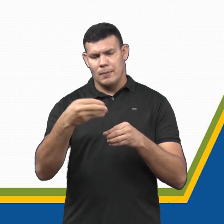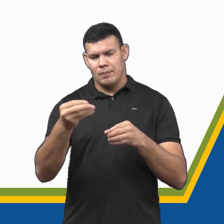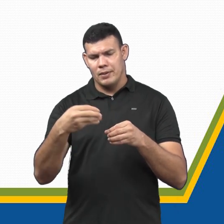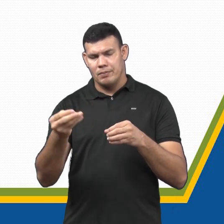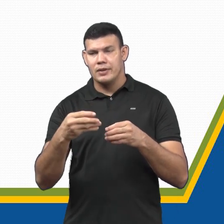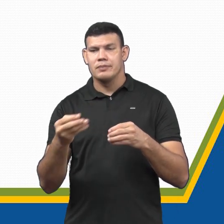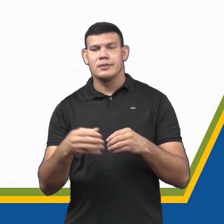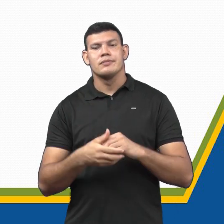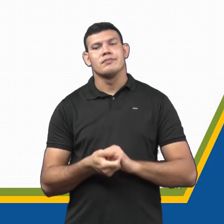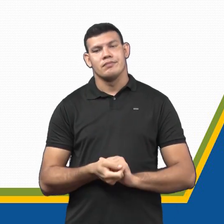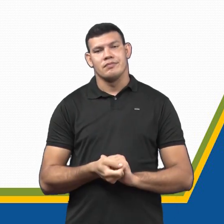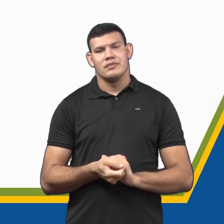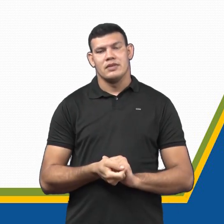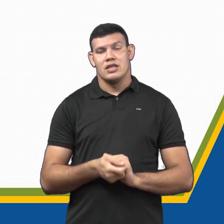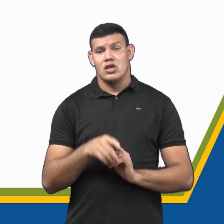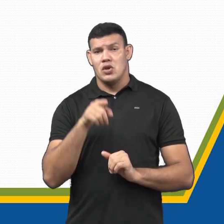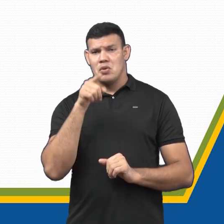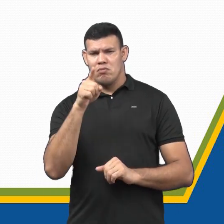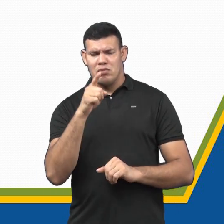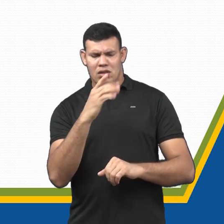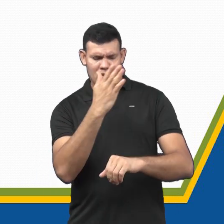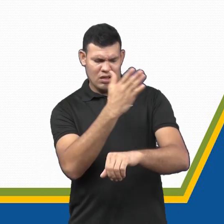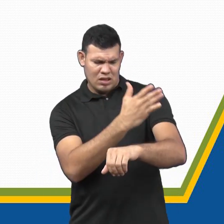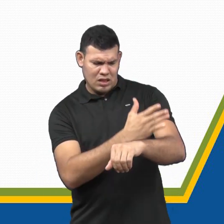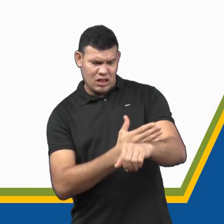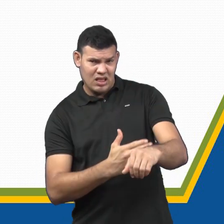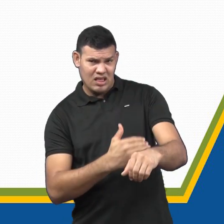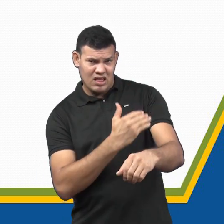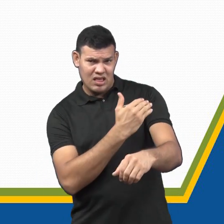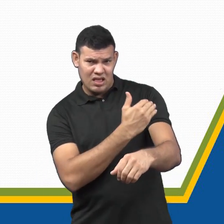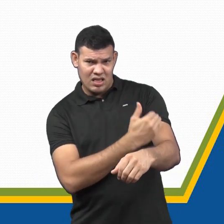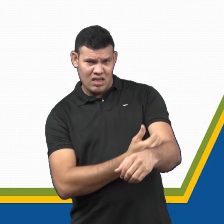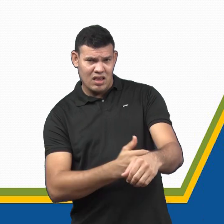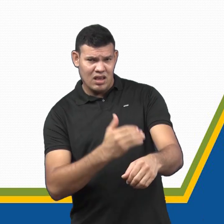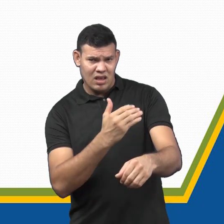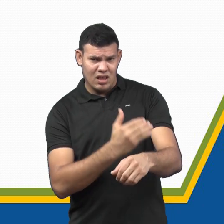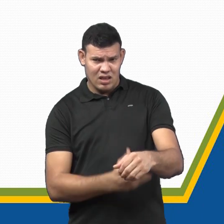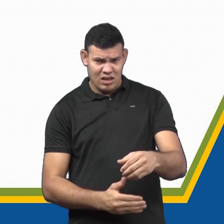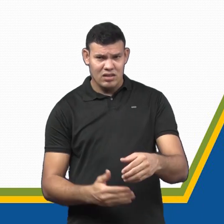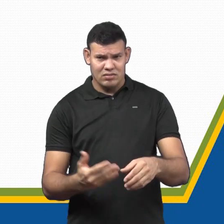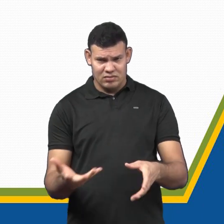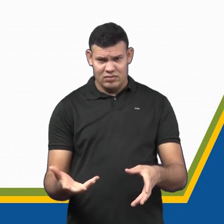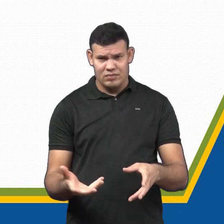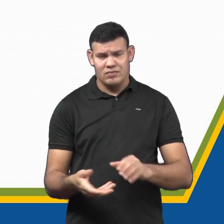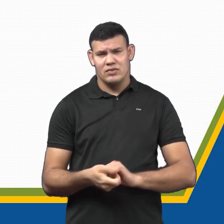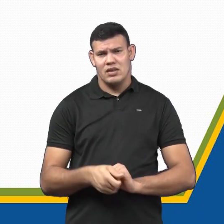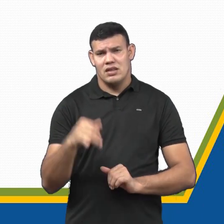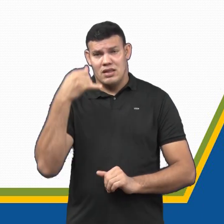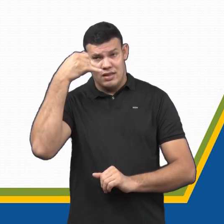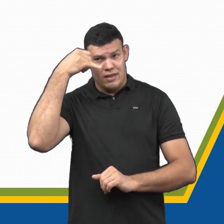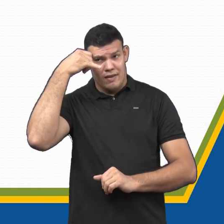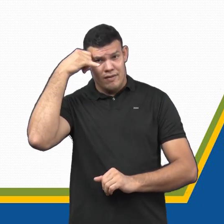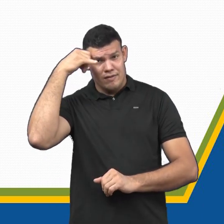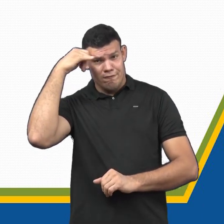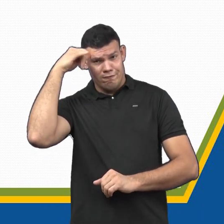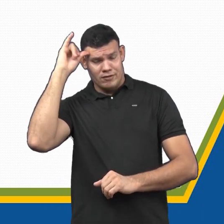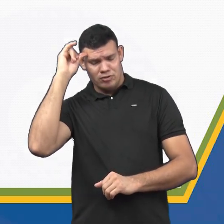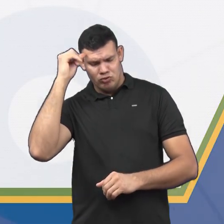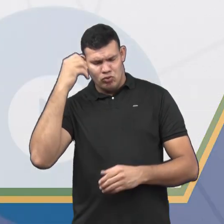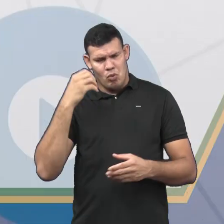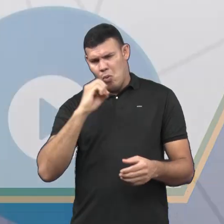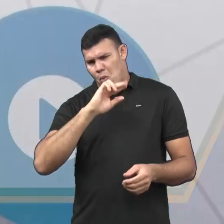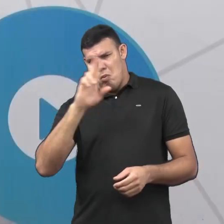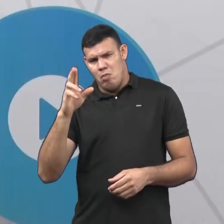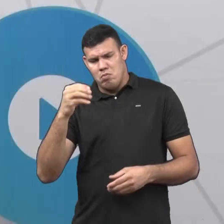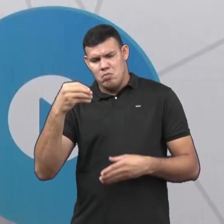gente sofre alguma lesão, seja nos tecidos mais superficiais, na pele ou em qualquer parte mais interior do nosso